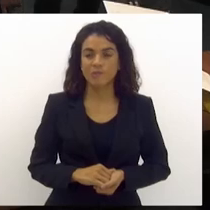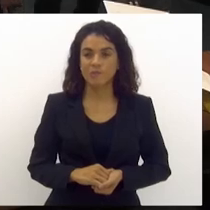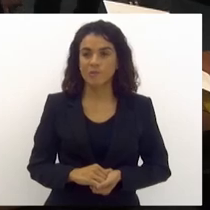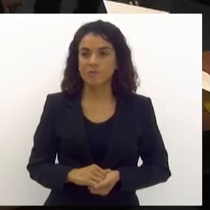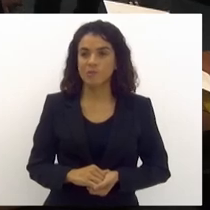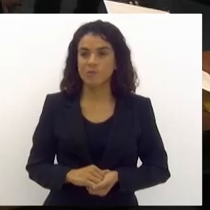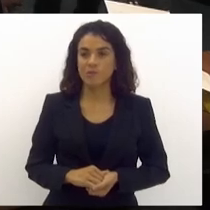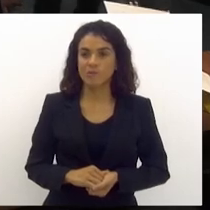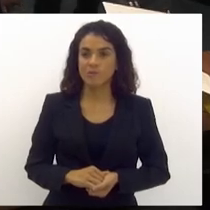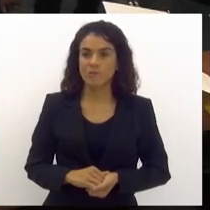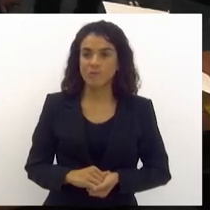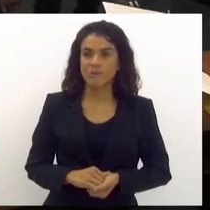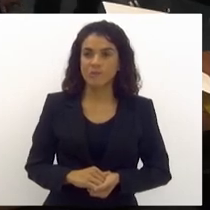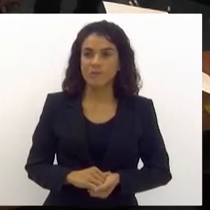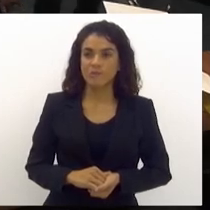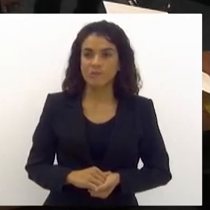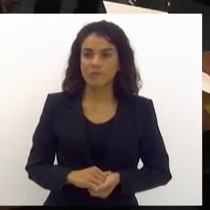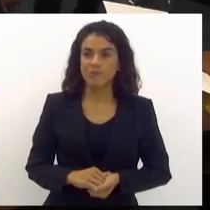Elton.